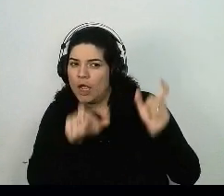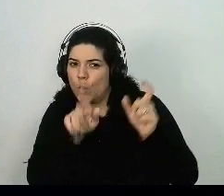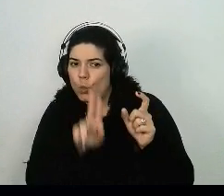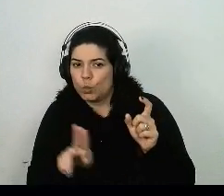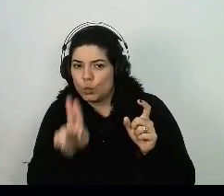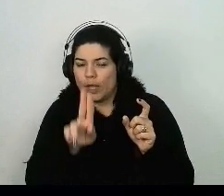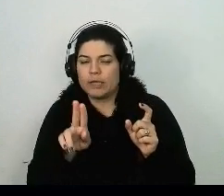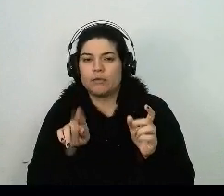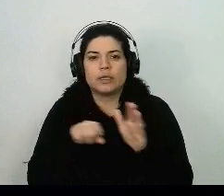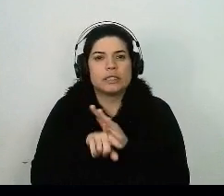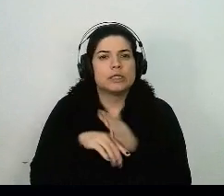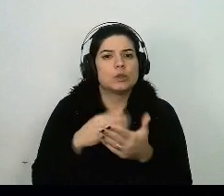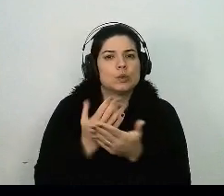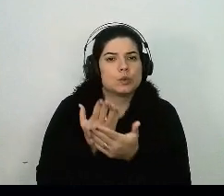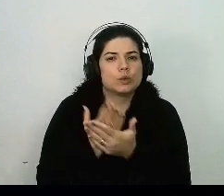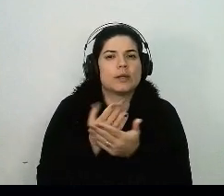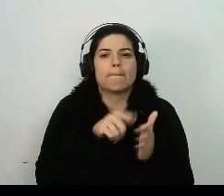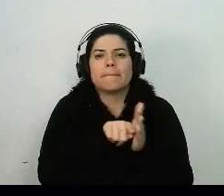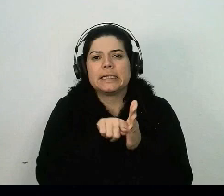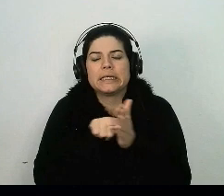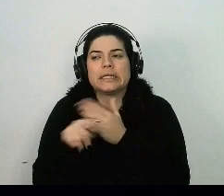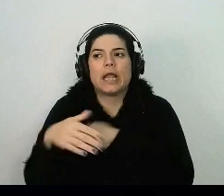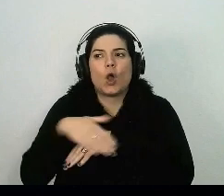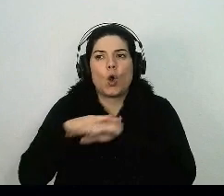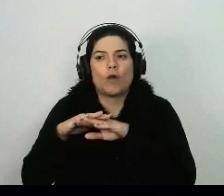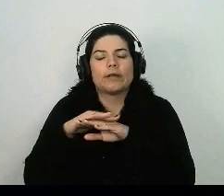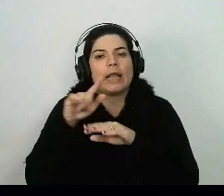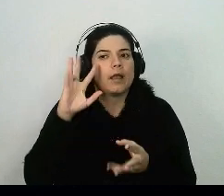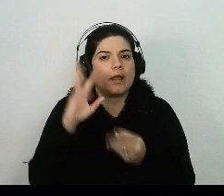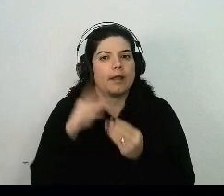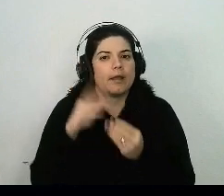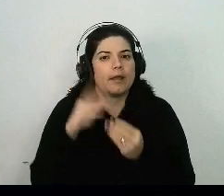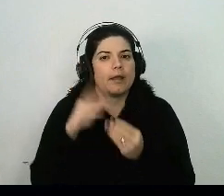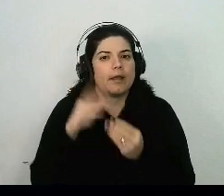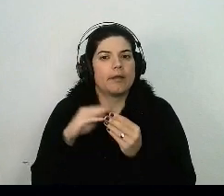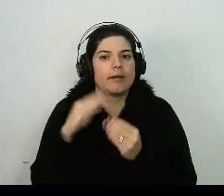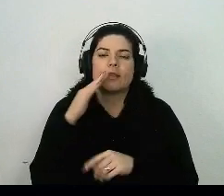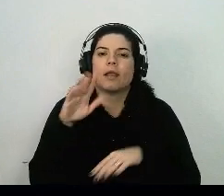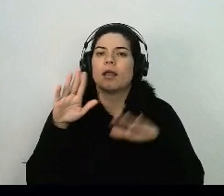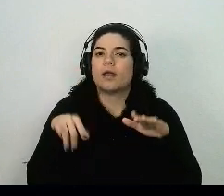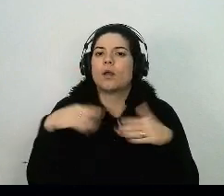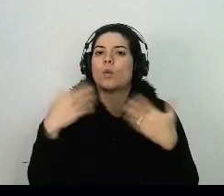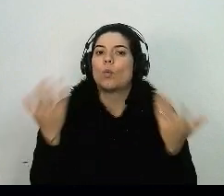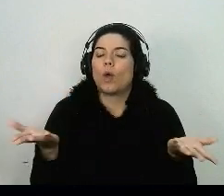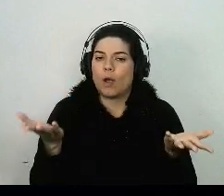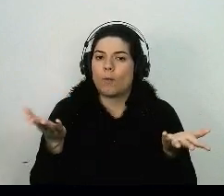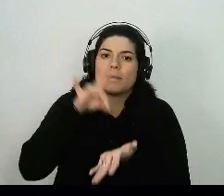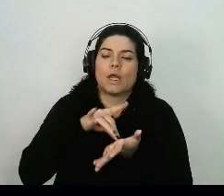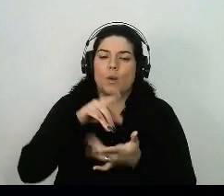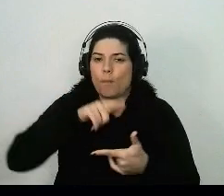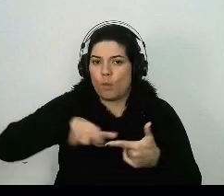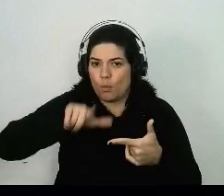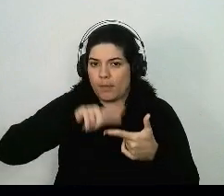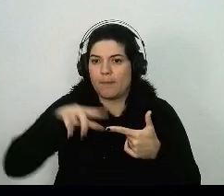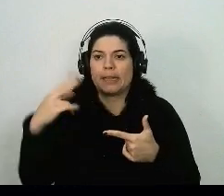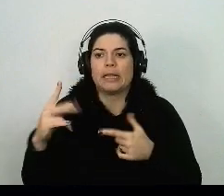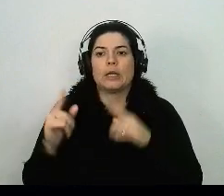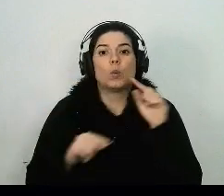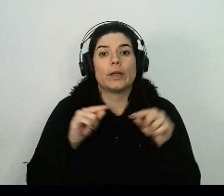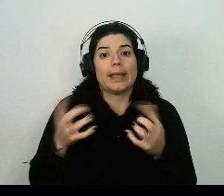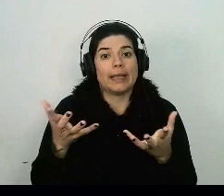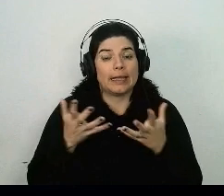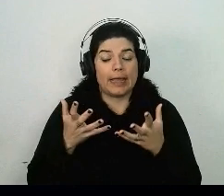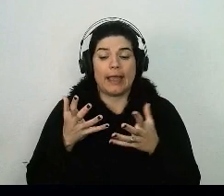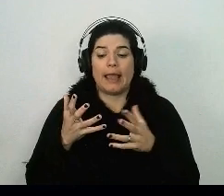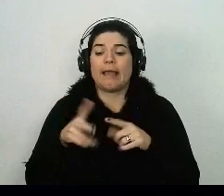estudos, pesquisas, conversas, é aí que eu vou entender quais são realmente os problemas desse usuário, o que ele espera com essa ferramenta,